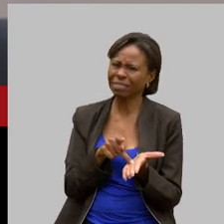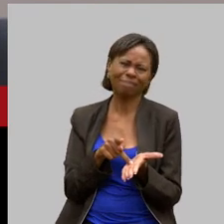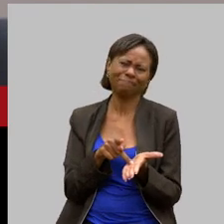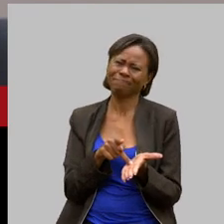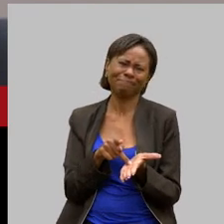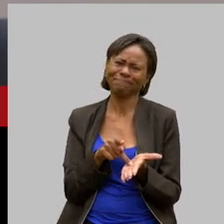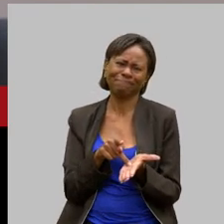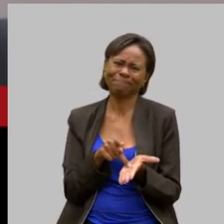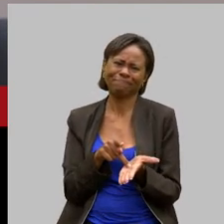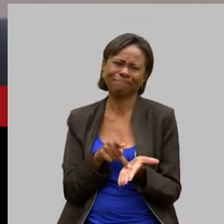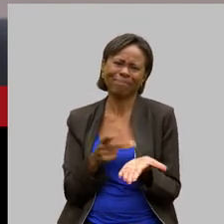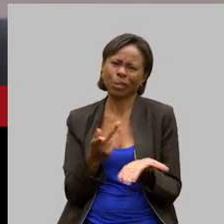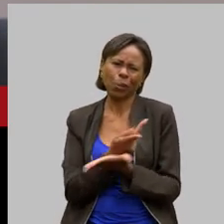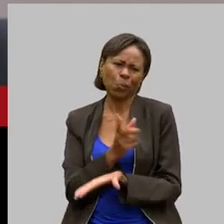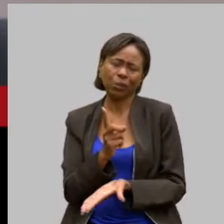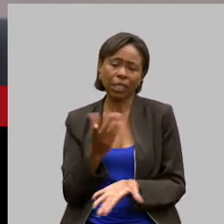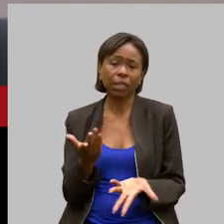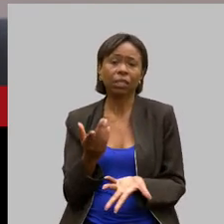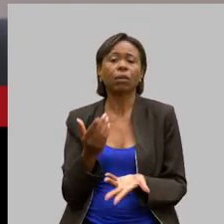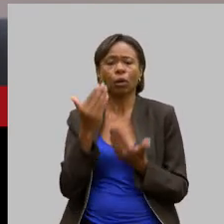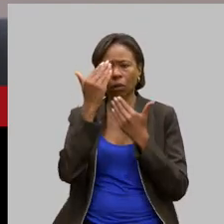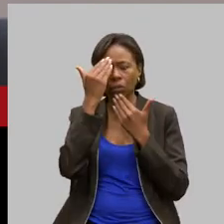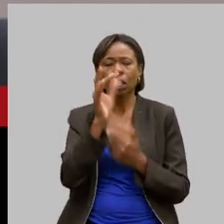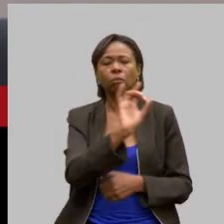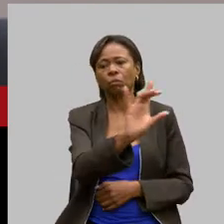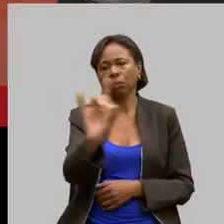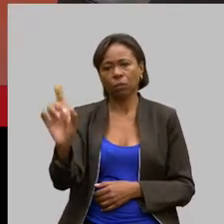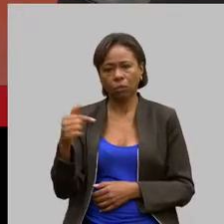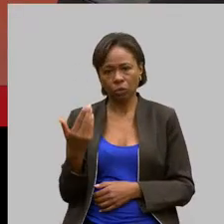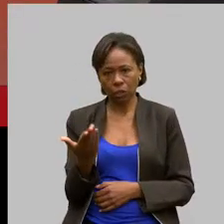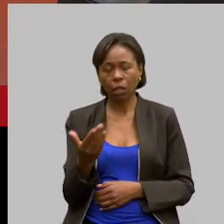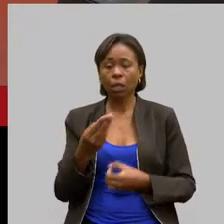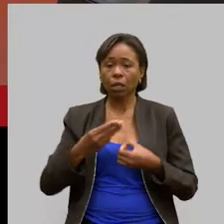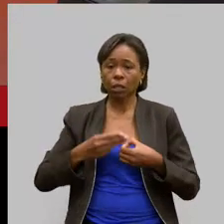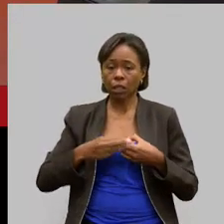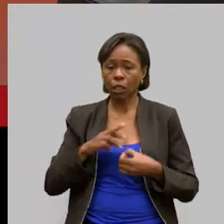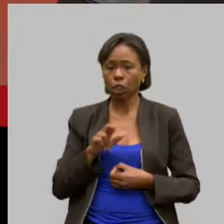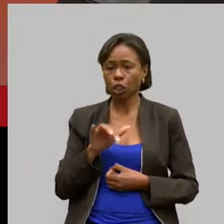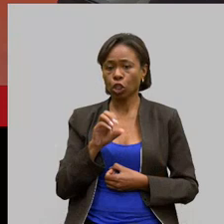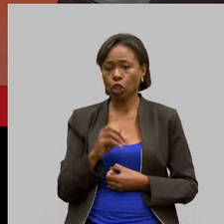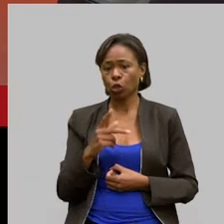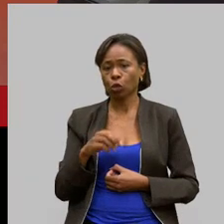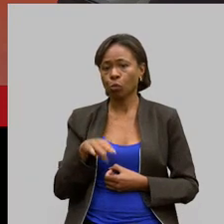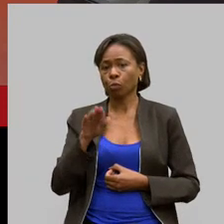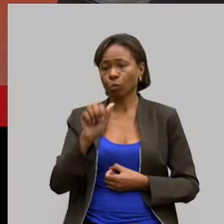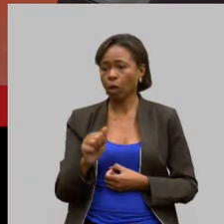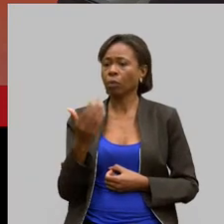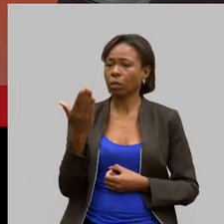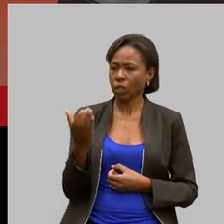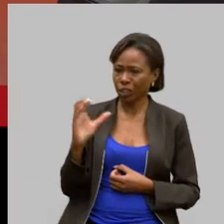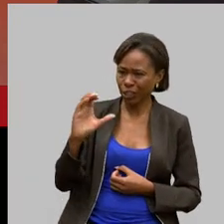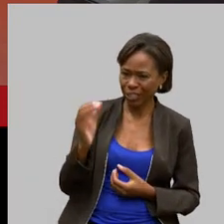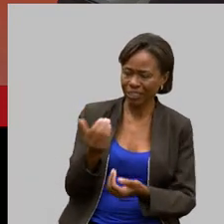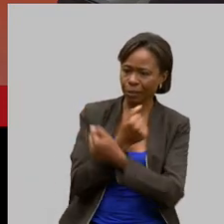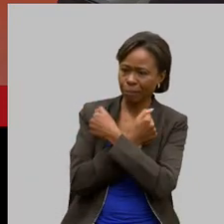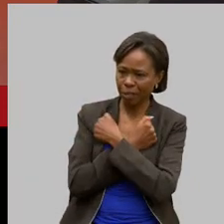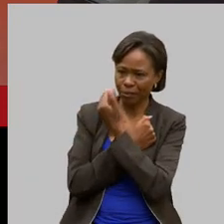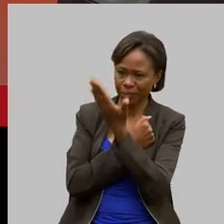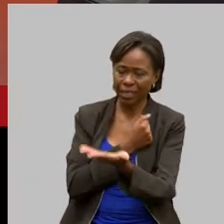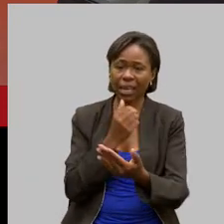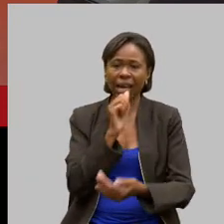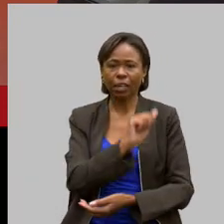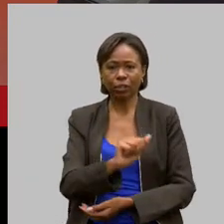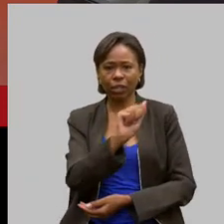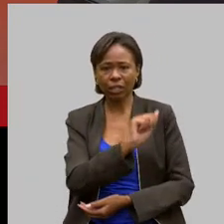um de vocês vocês a população de Rio Pomba Cristiano te abraça pelo seu apoio Associação garp aqui representada pela